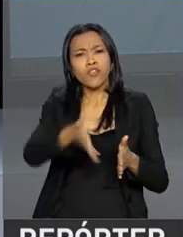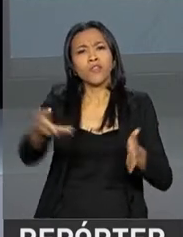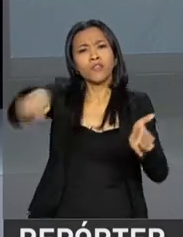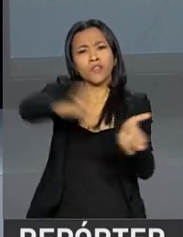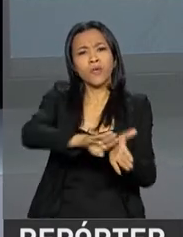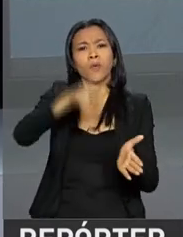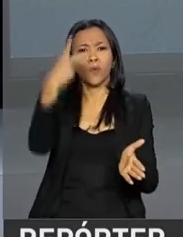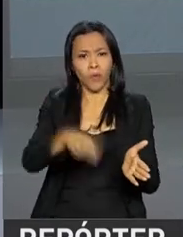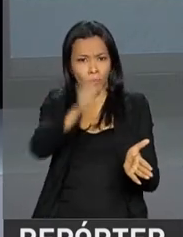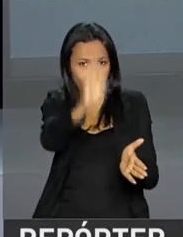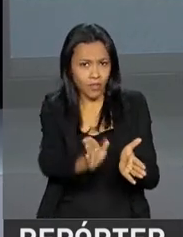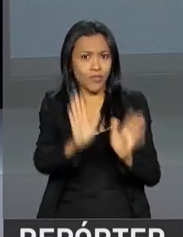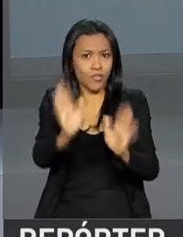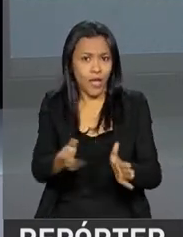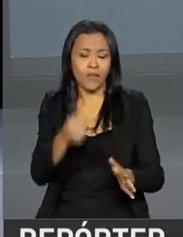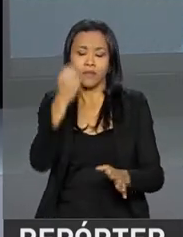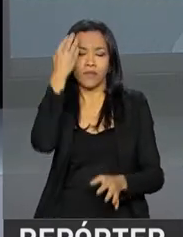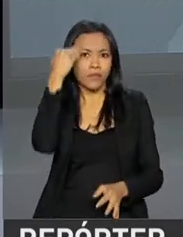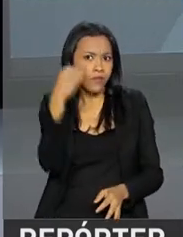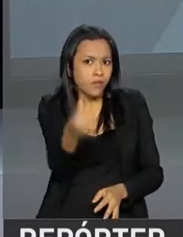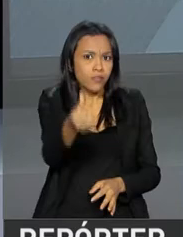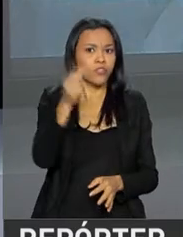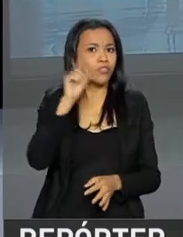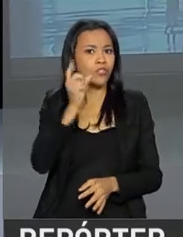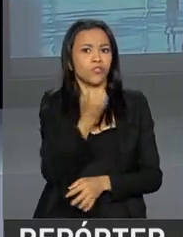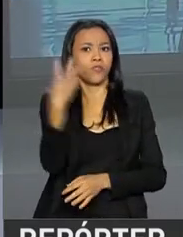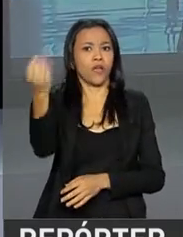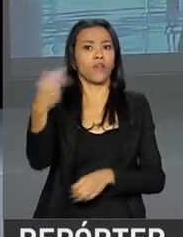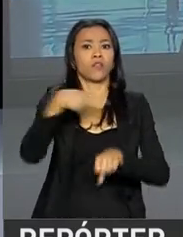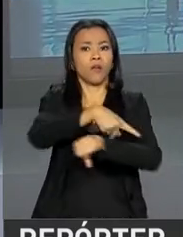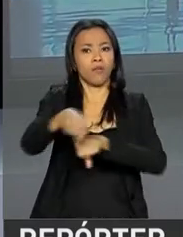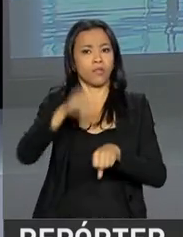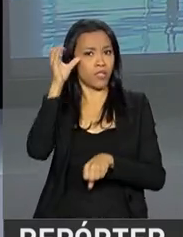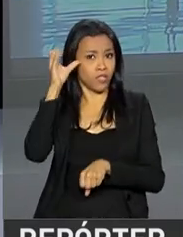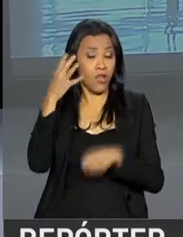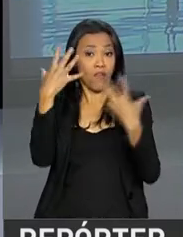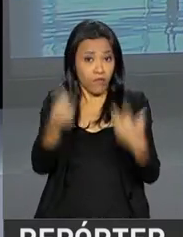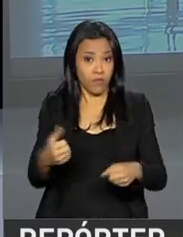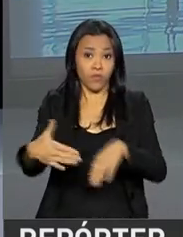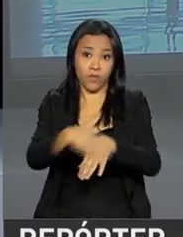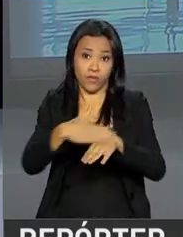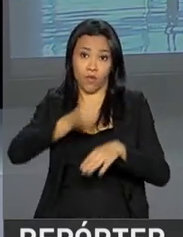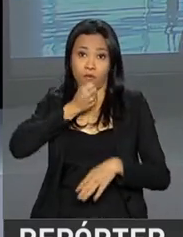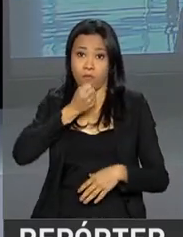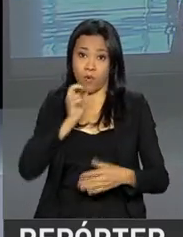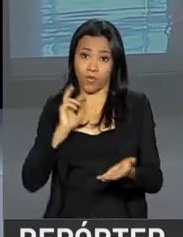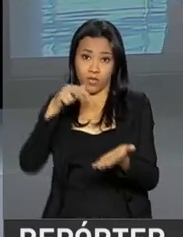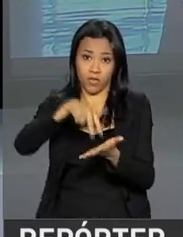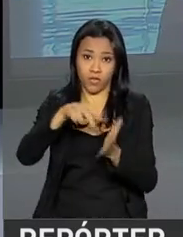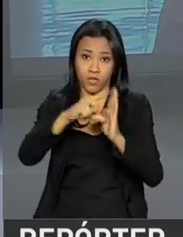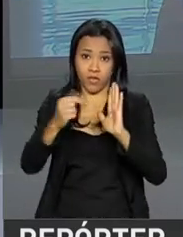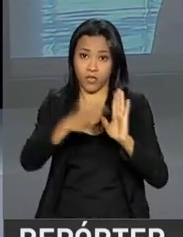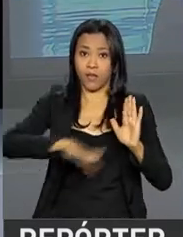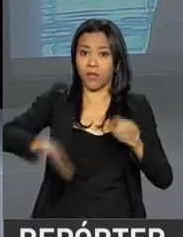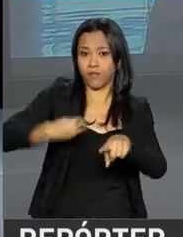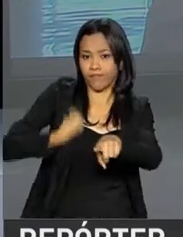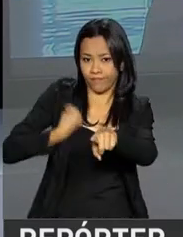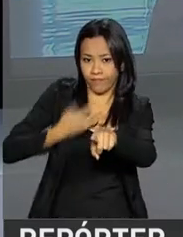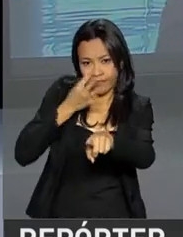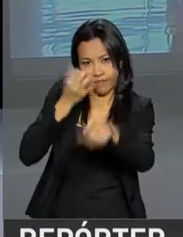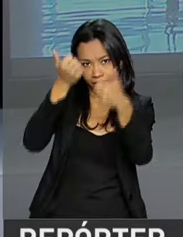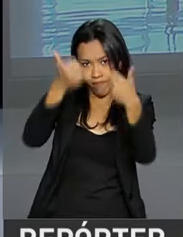viagem à china vamos então falar com a repórter em maracanaú que está no palácio do planalto tem mais informações bomdia mara